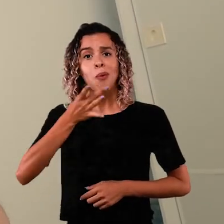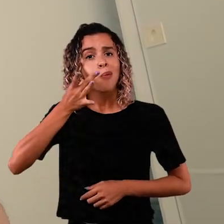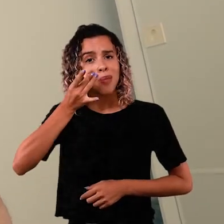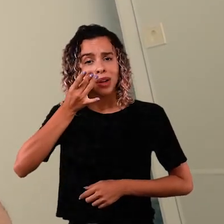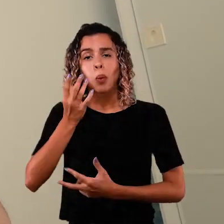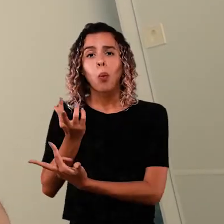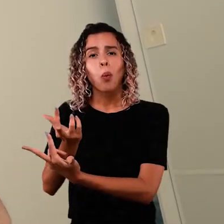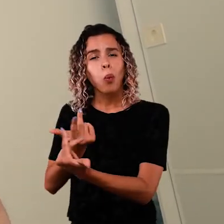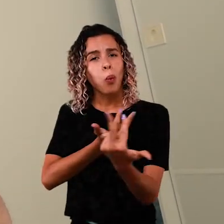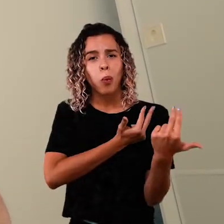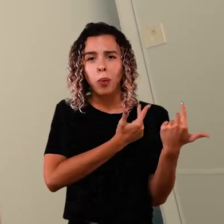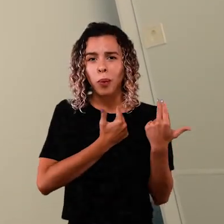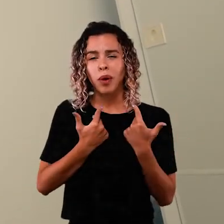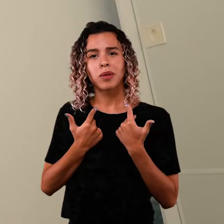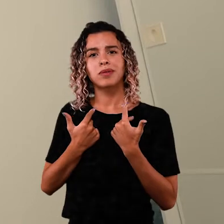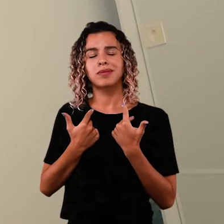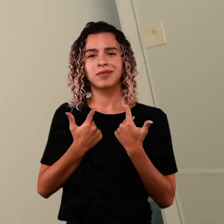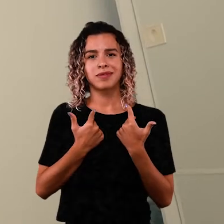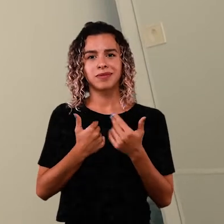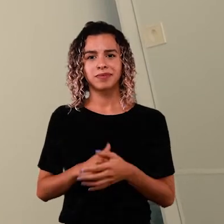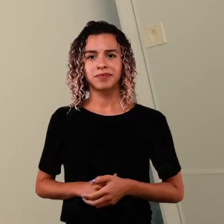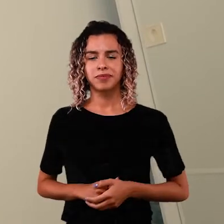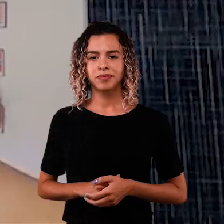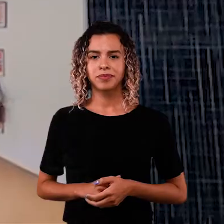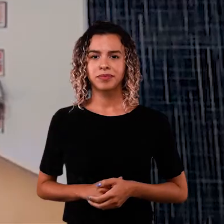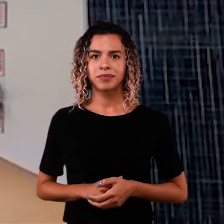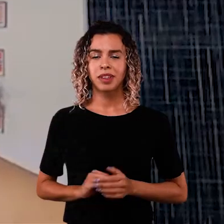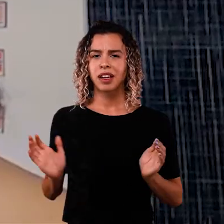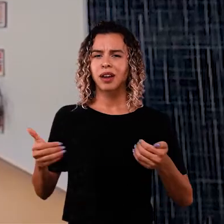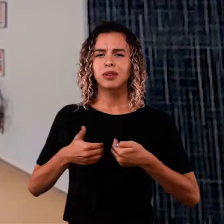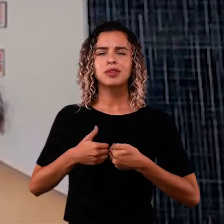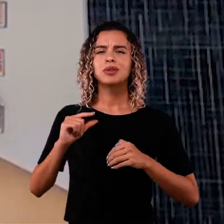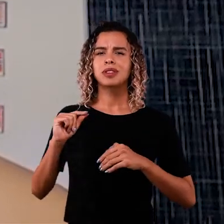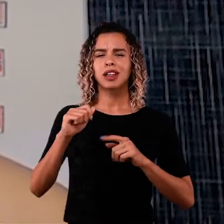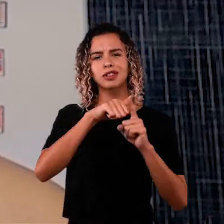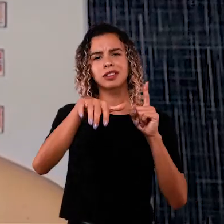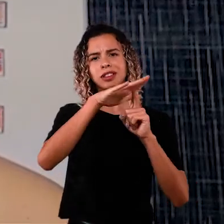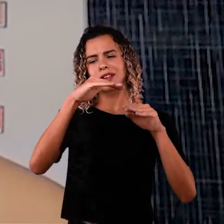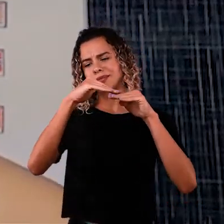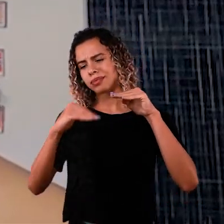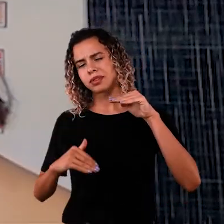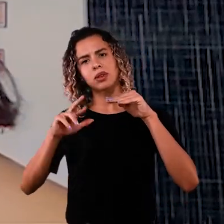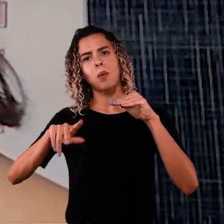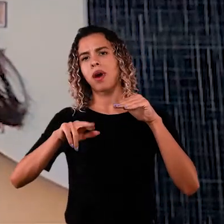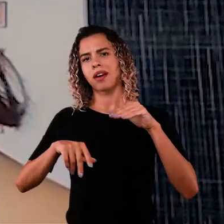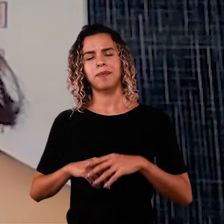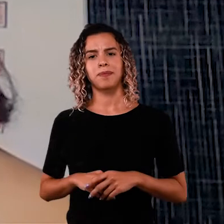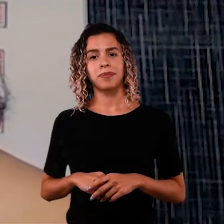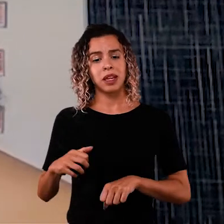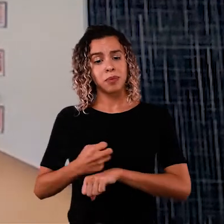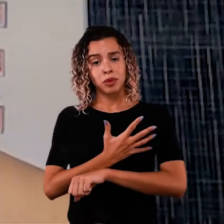somos seres humanos, assim como os outros neurotípicos. Alice. Que autistas não são seres à parte da sociedade,